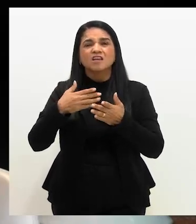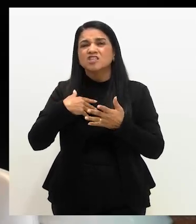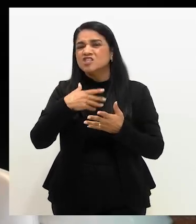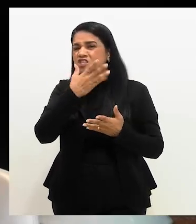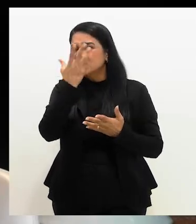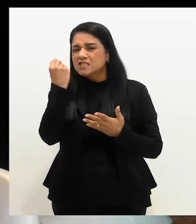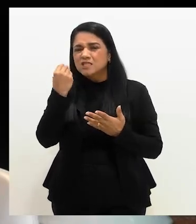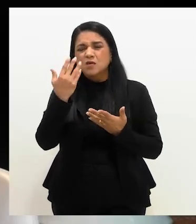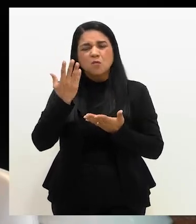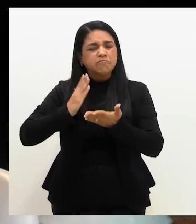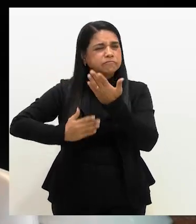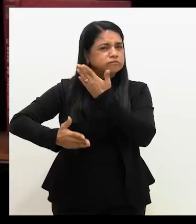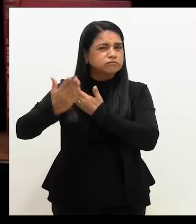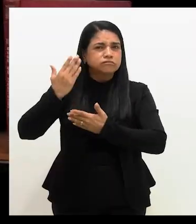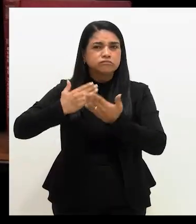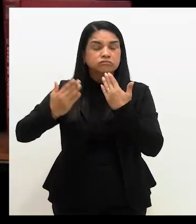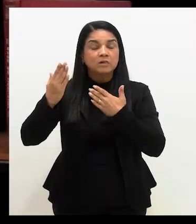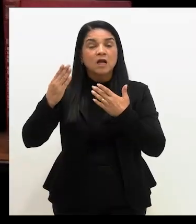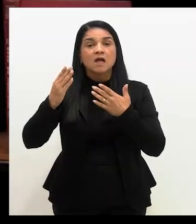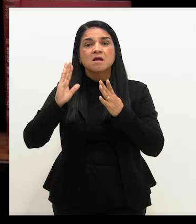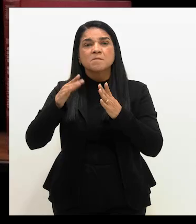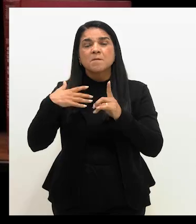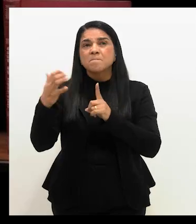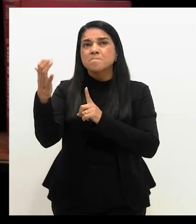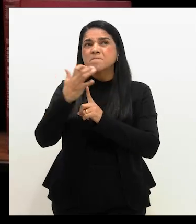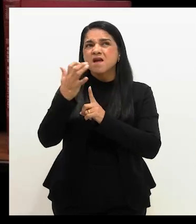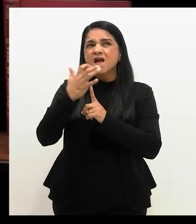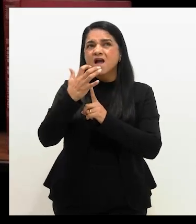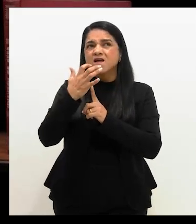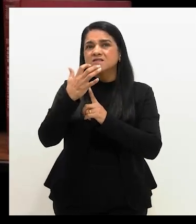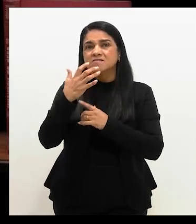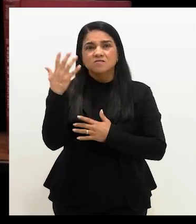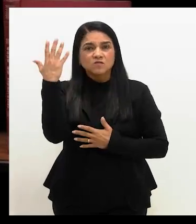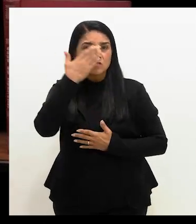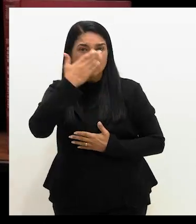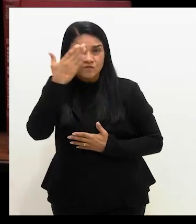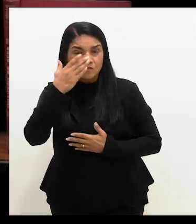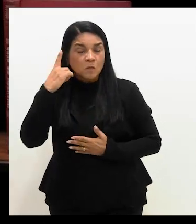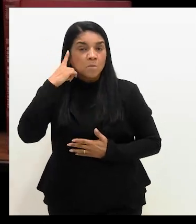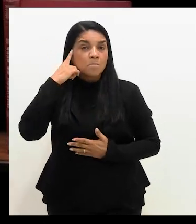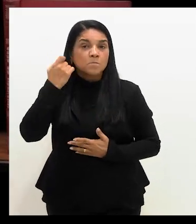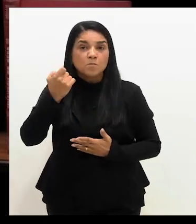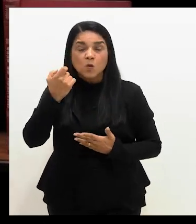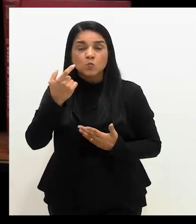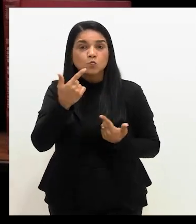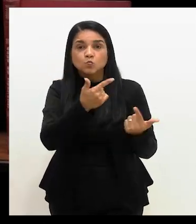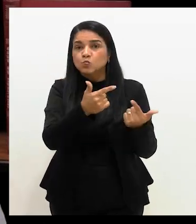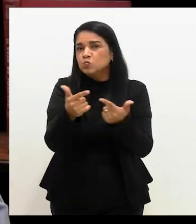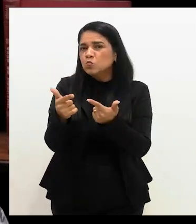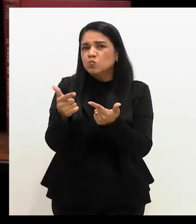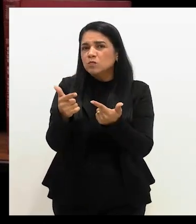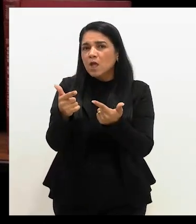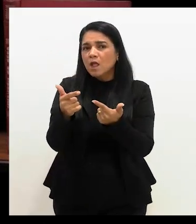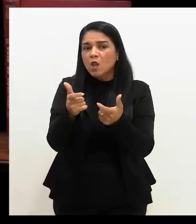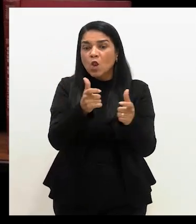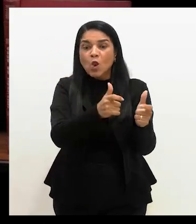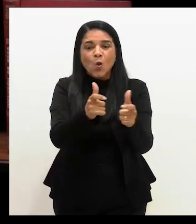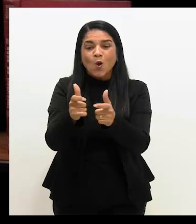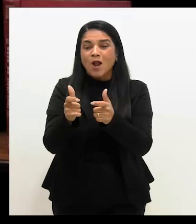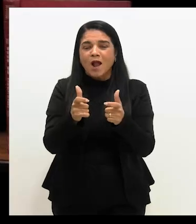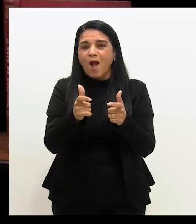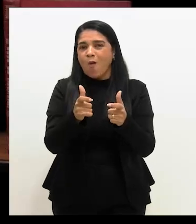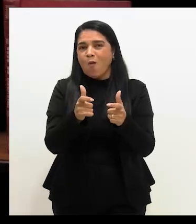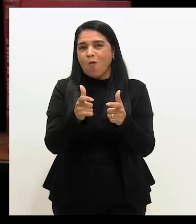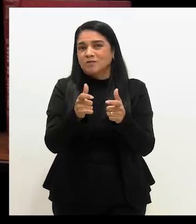secundário, né? Como a gente fala, uma ameaça meio invisível. Porque o barulho, ele não tem grandes locais